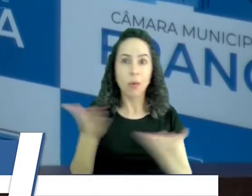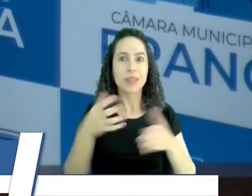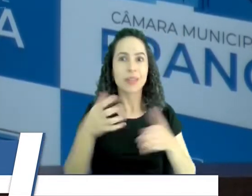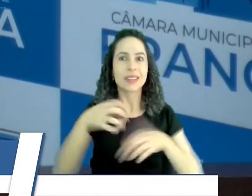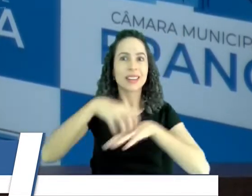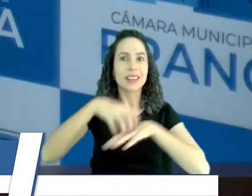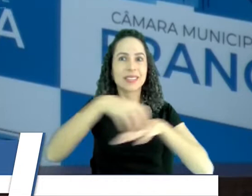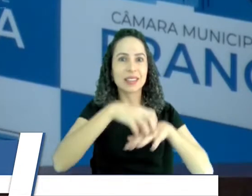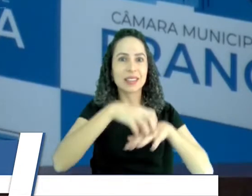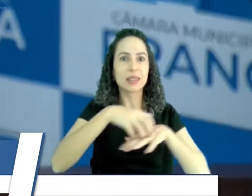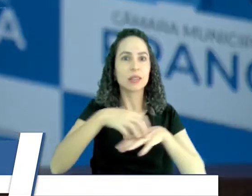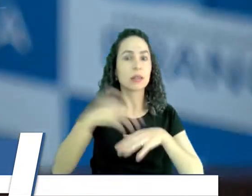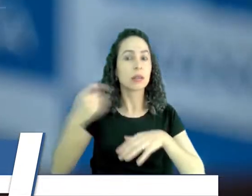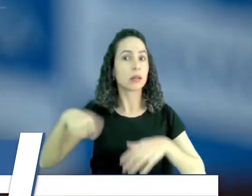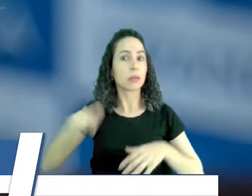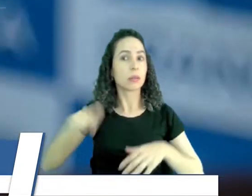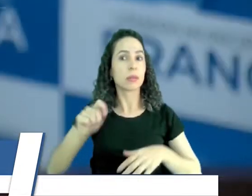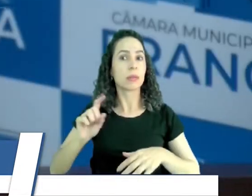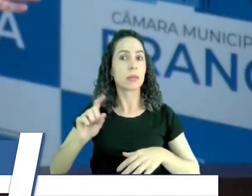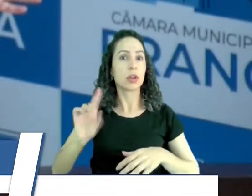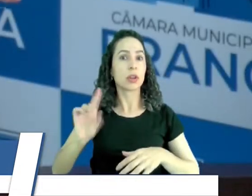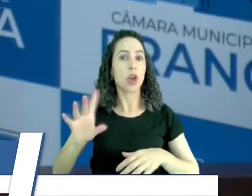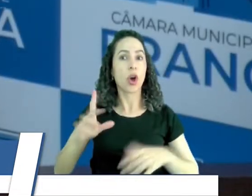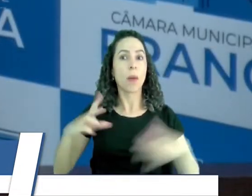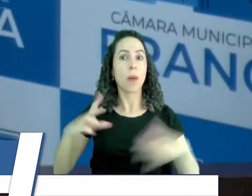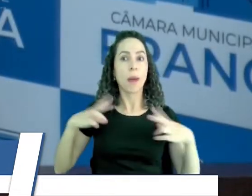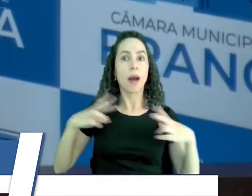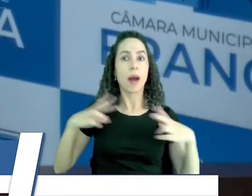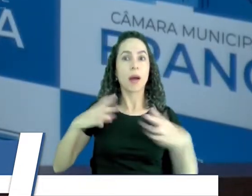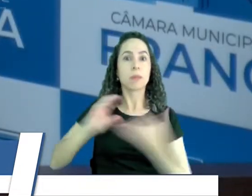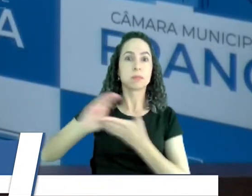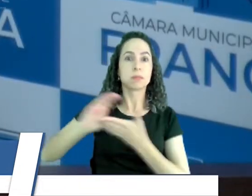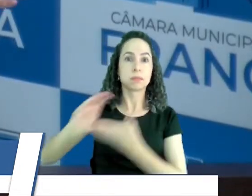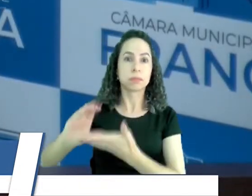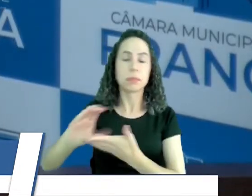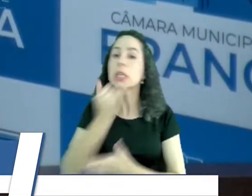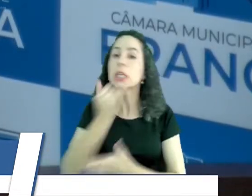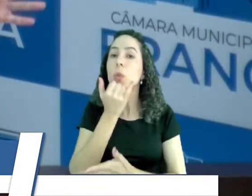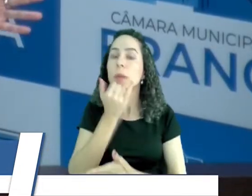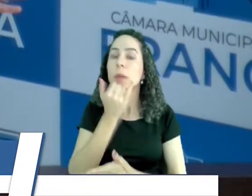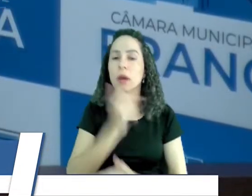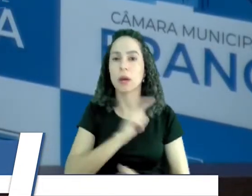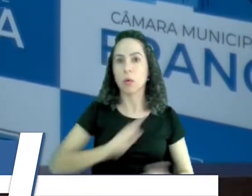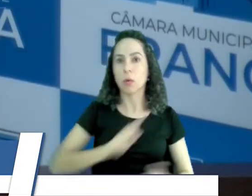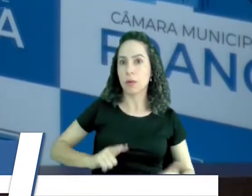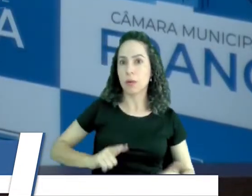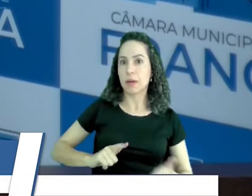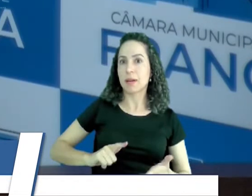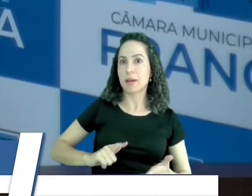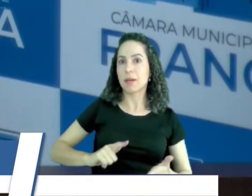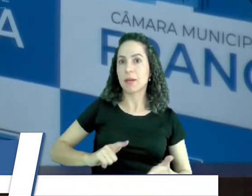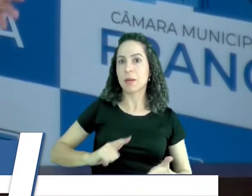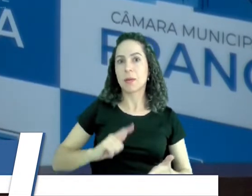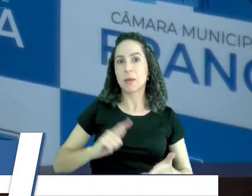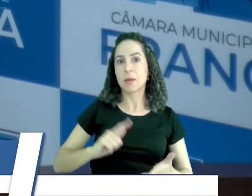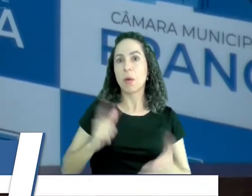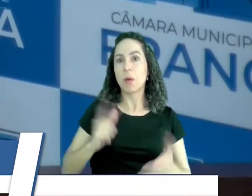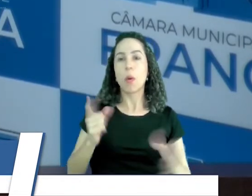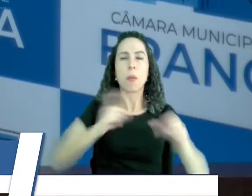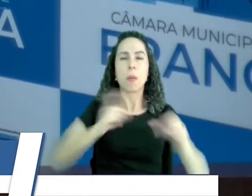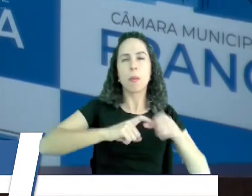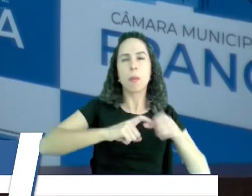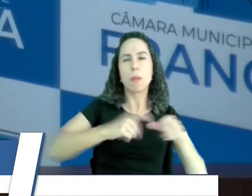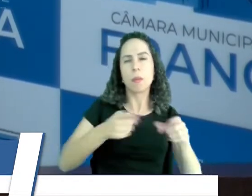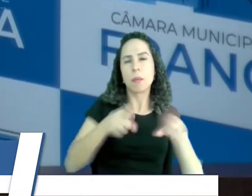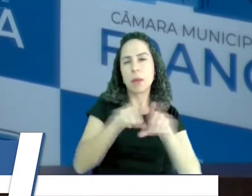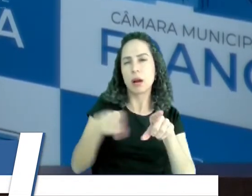pela iniciativa privada ou, aliás, pelo poder público ou, enfim, em parceria. Claro que as